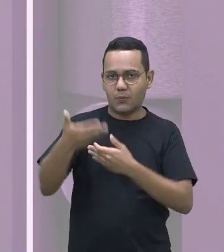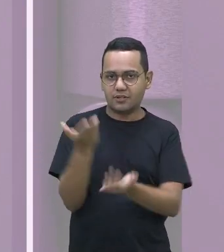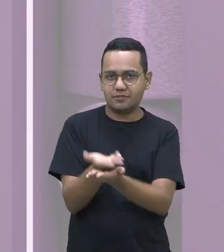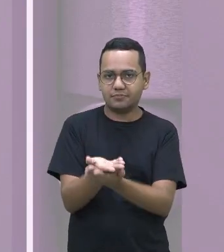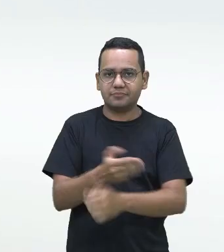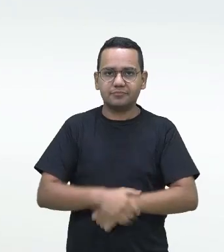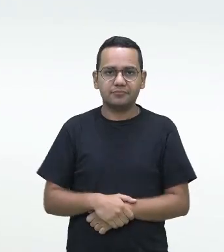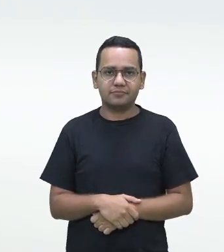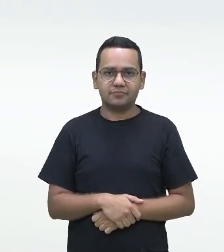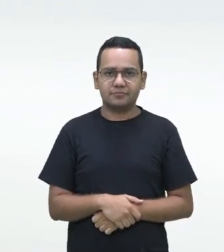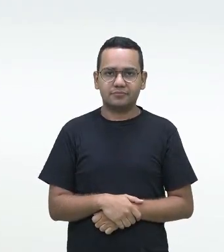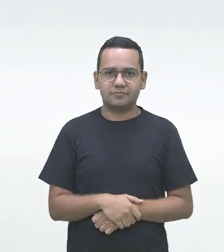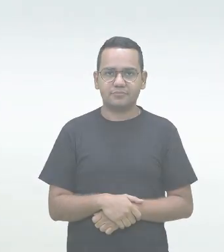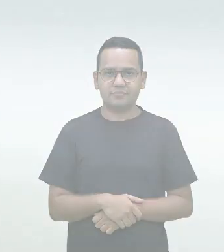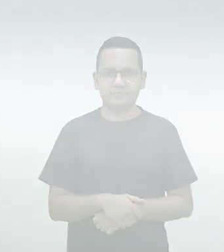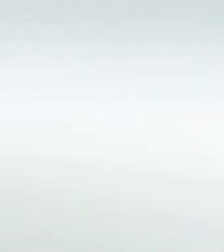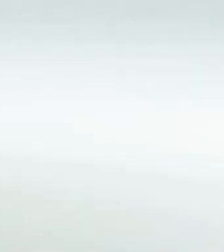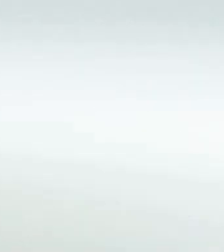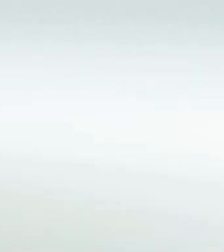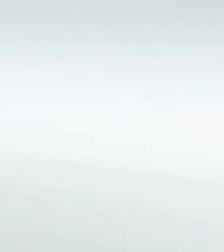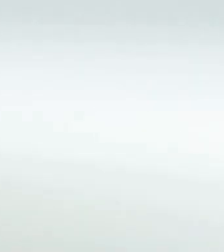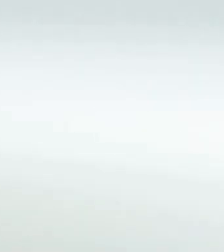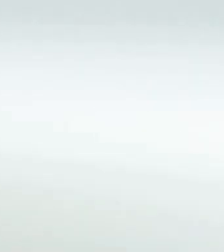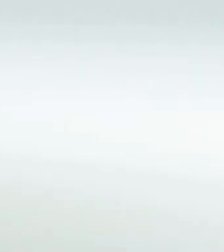nossa aula.